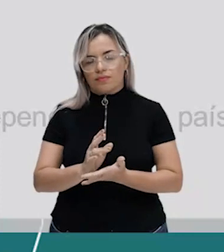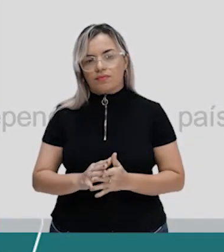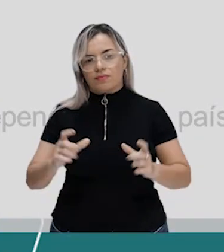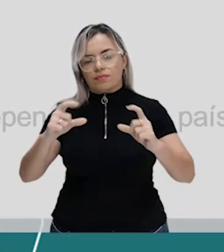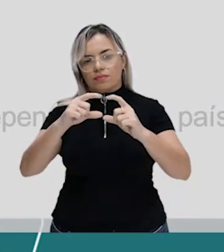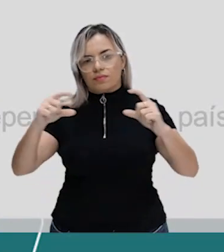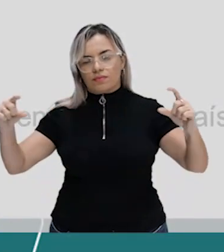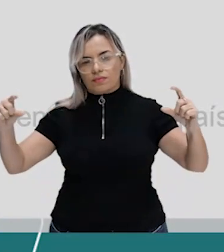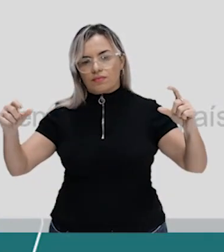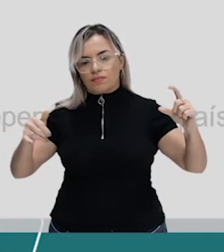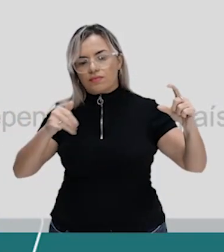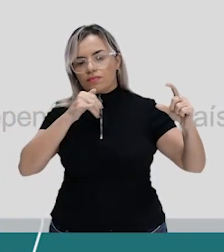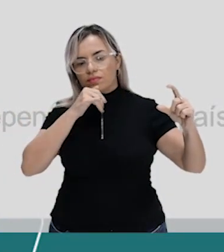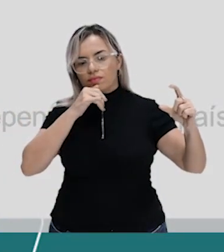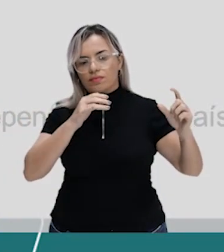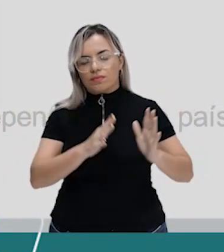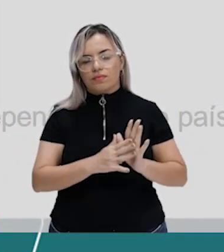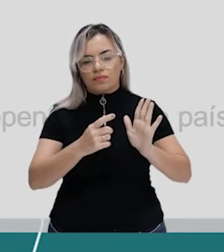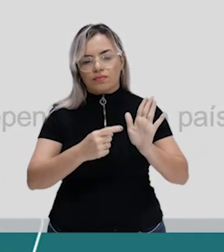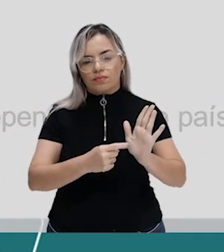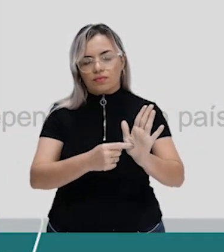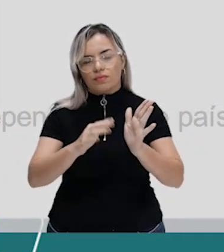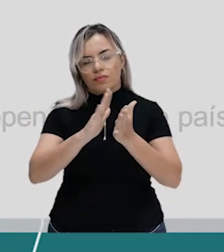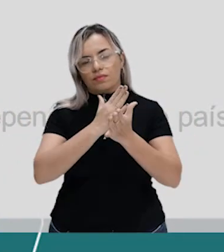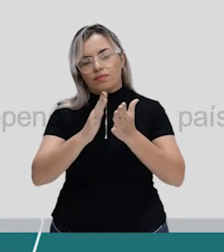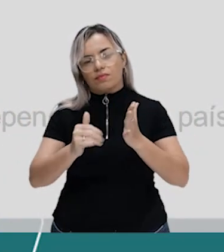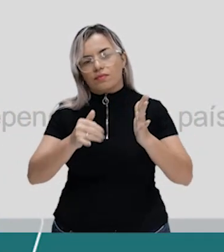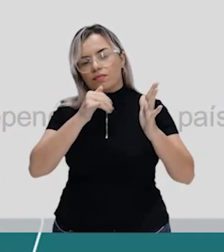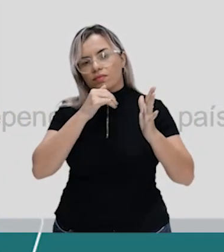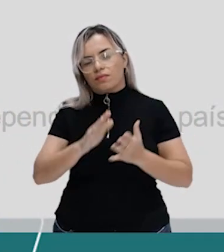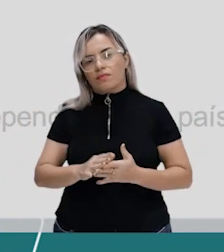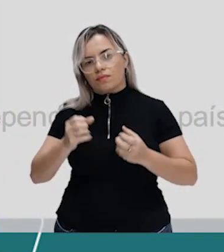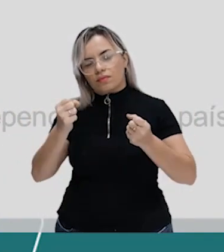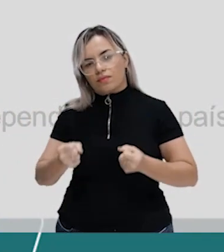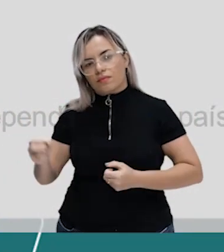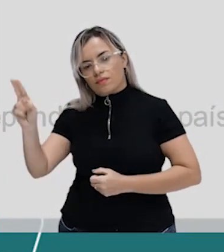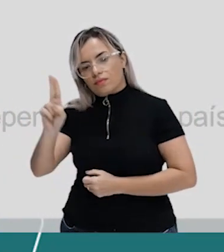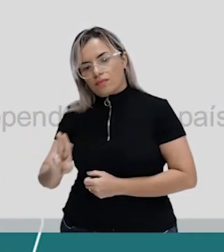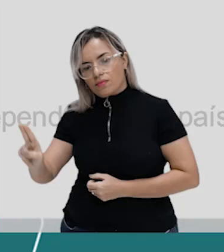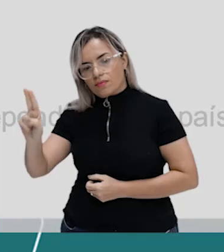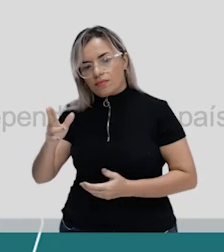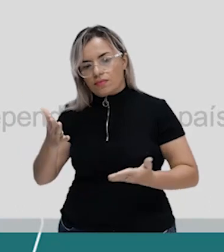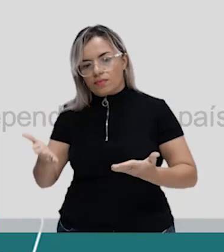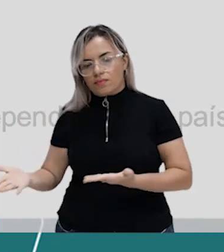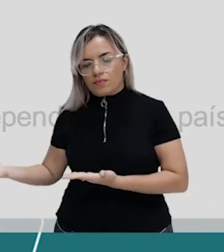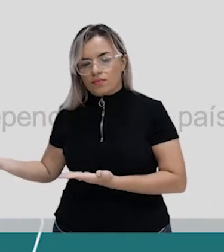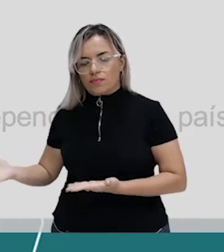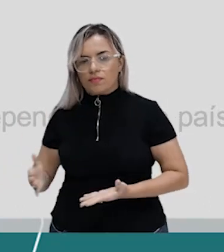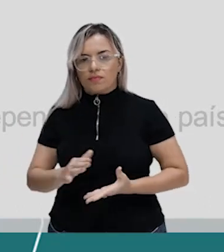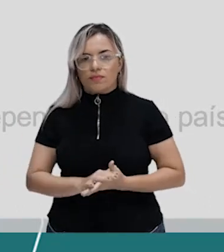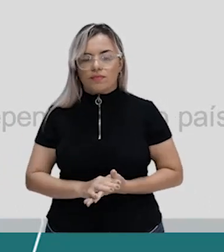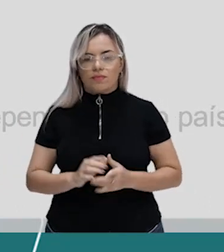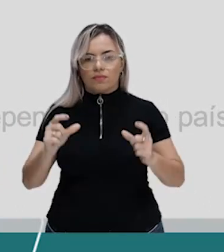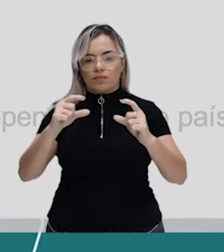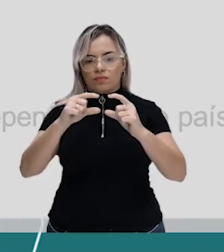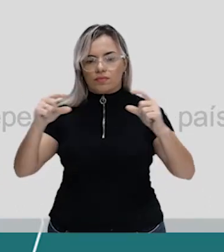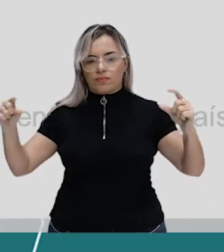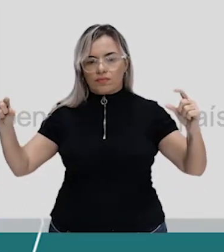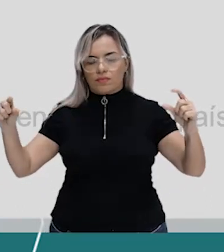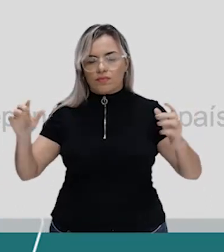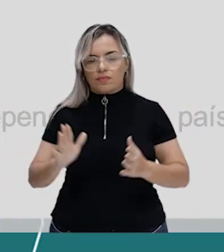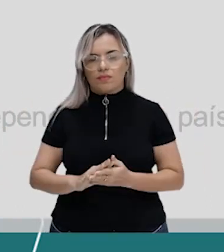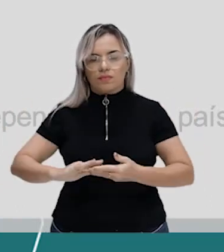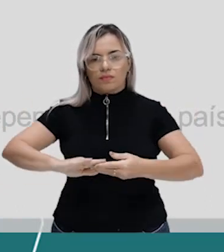Frases de exemplo. Vamos agora ver alguns exemplos que nós podemos utilizar com essas saludos